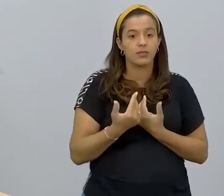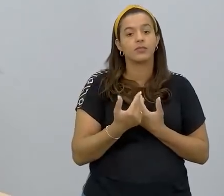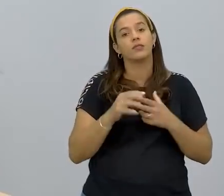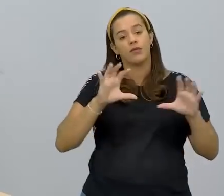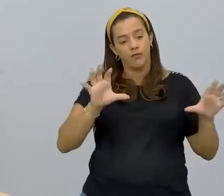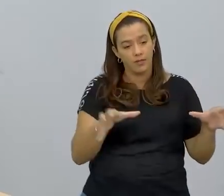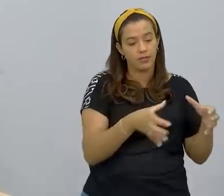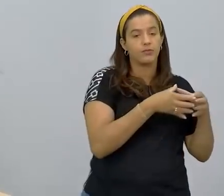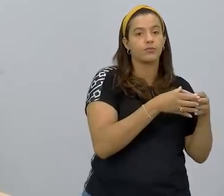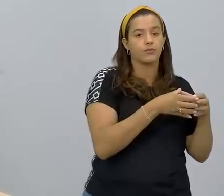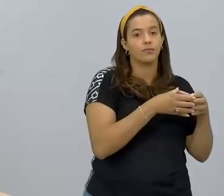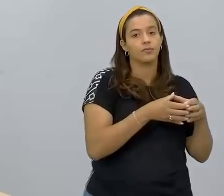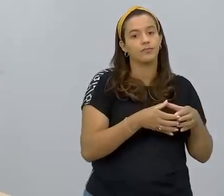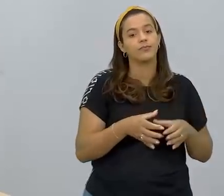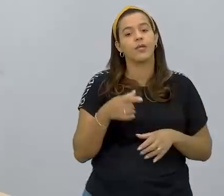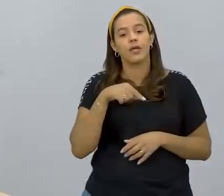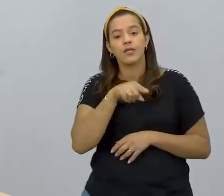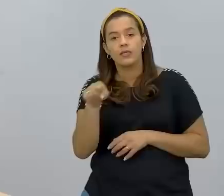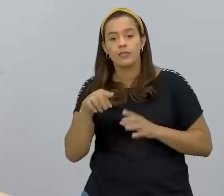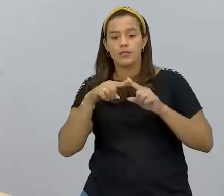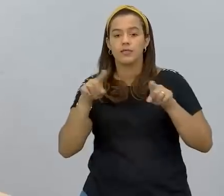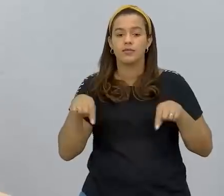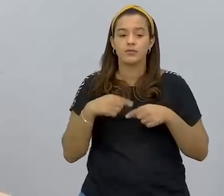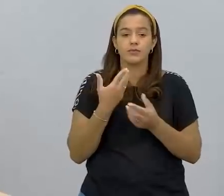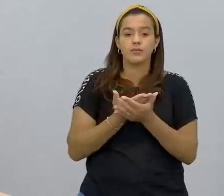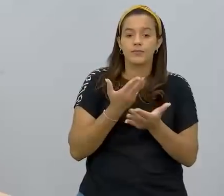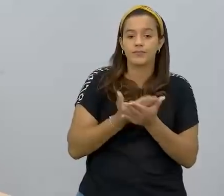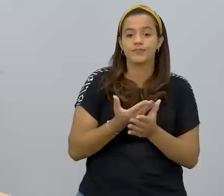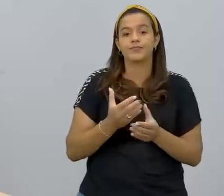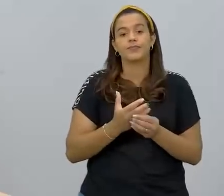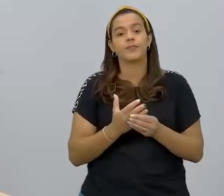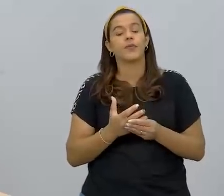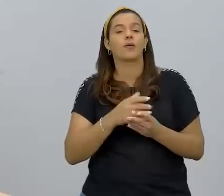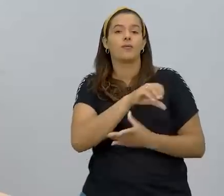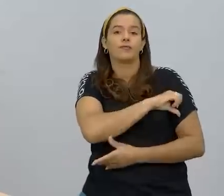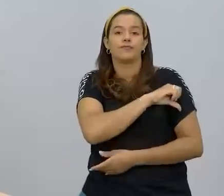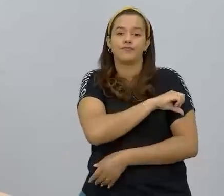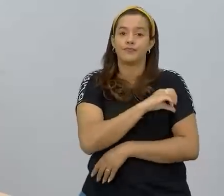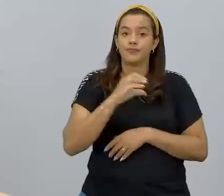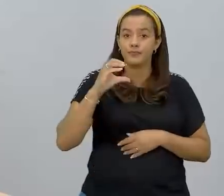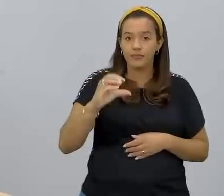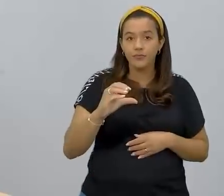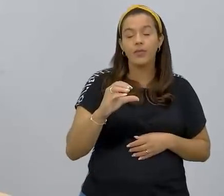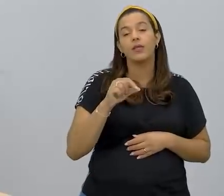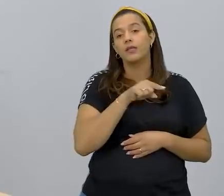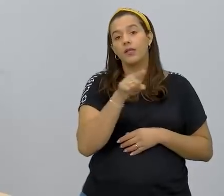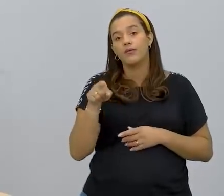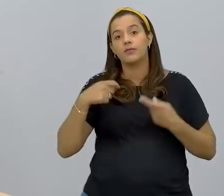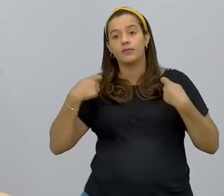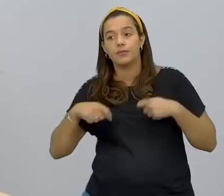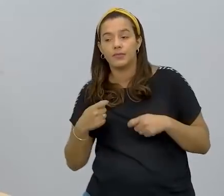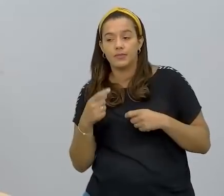esse agrupamento. Dentro da sua aula, você está no nono ano C, você precisa articular grupos, então você